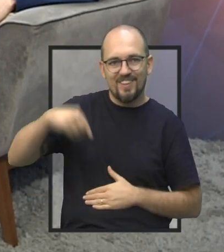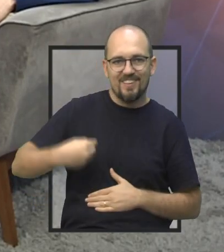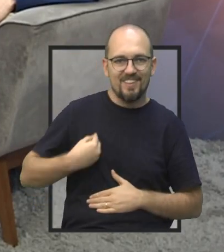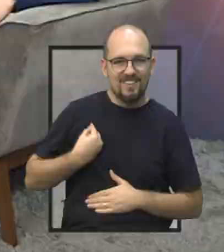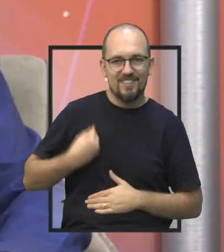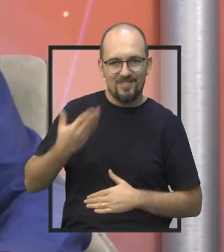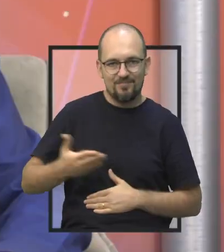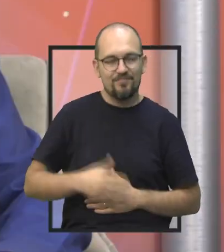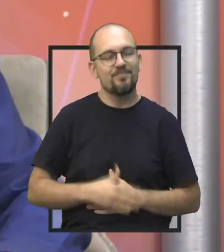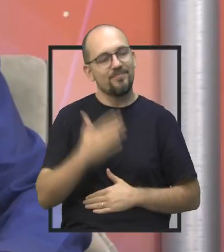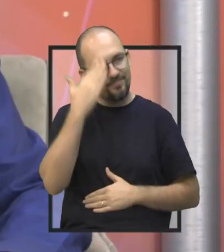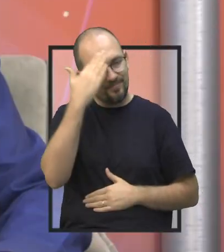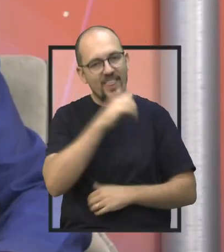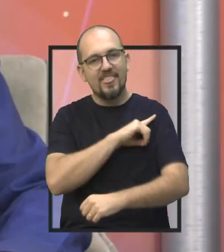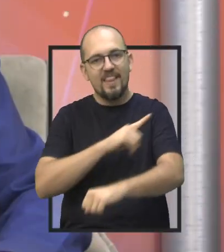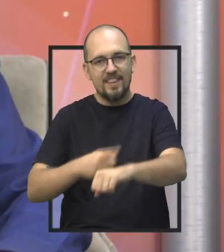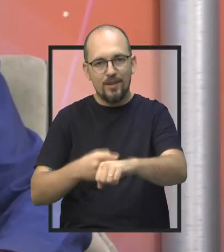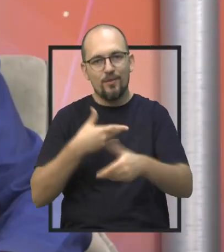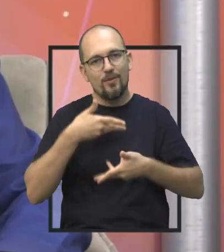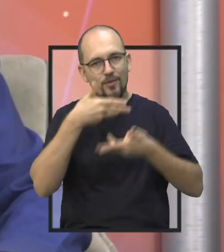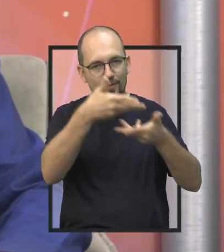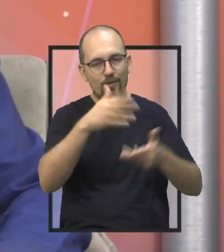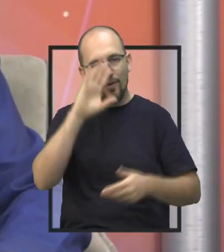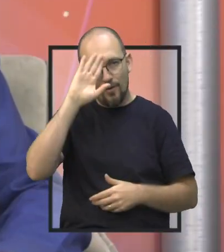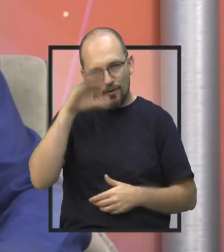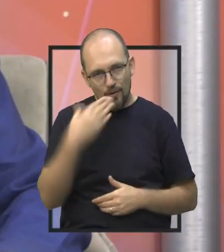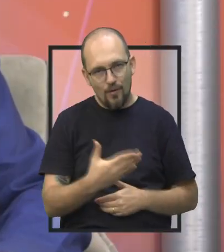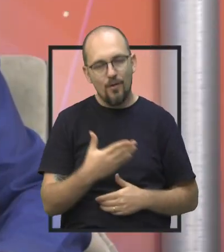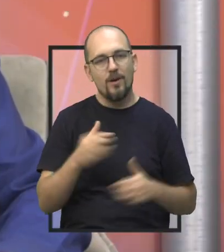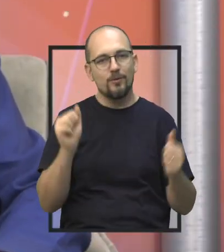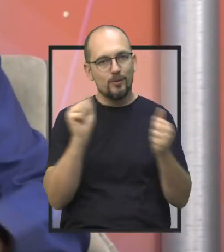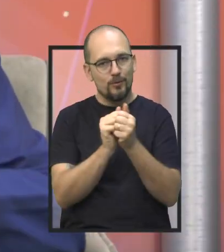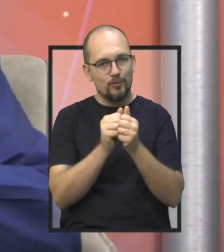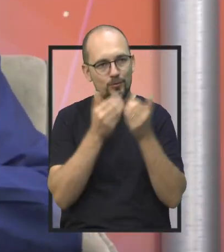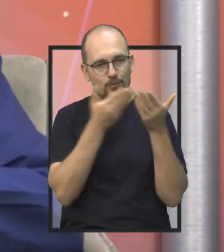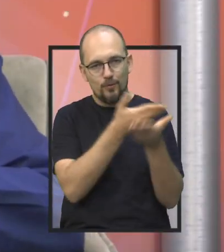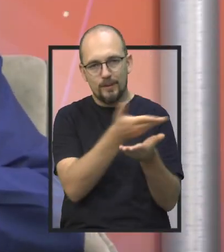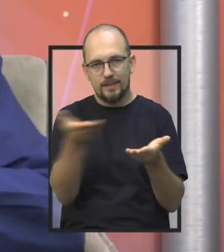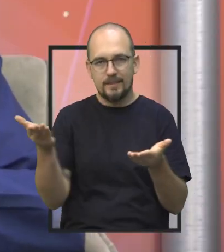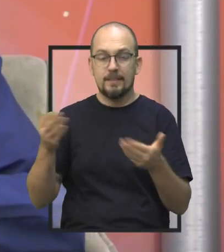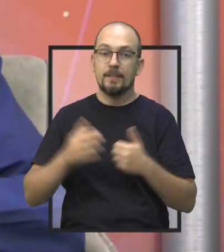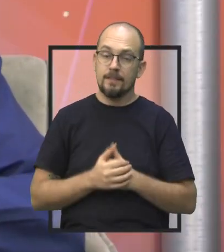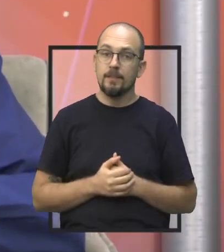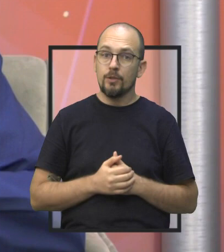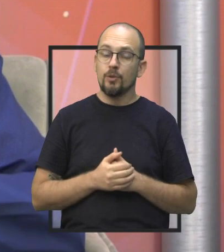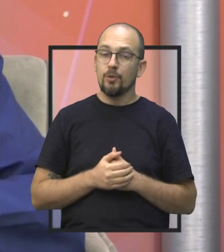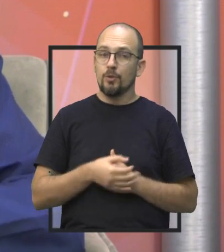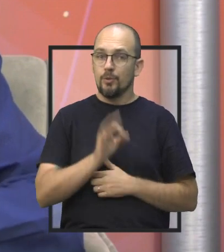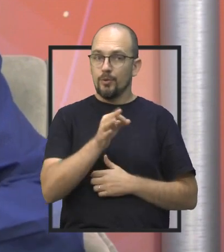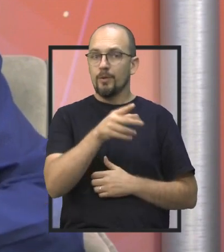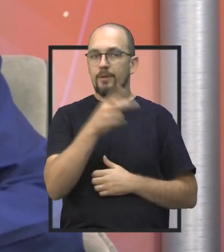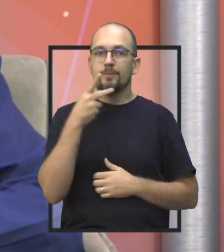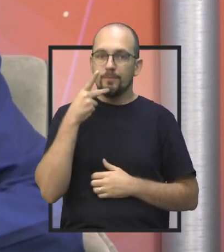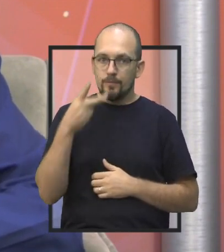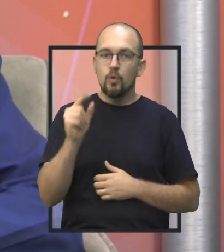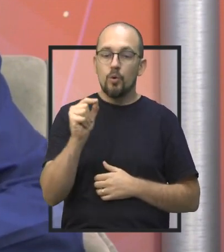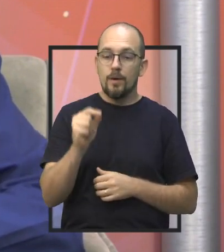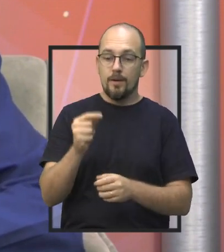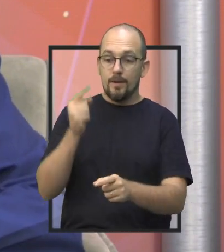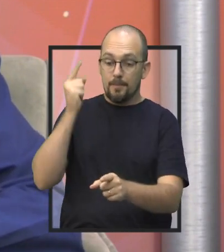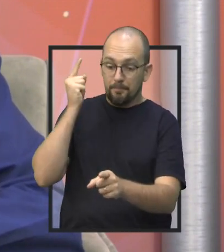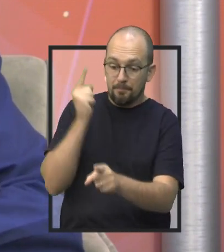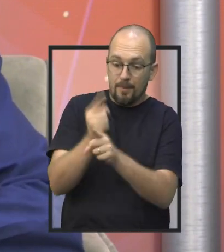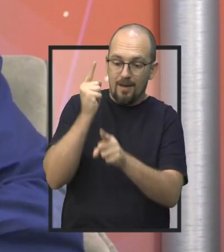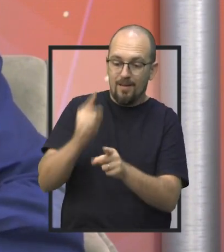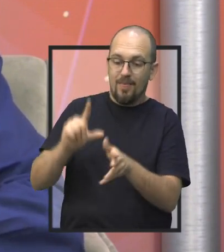Danilo. É sempre uma honra estar aqui com vocês e veja, como você comentou, o diagnóstico